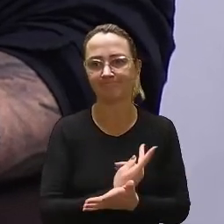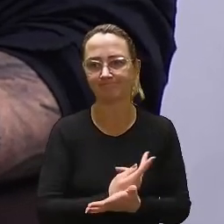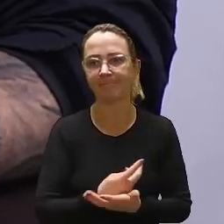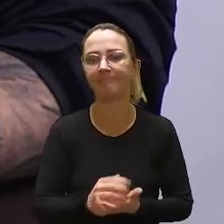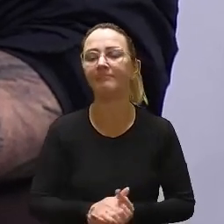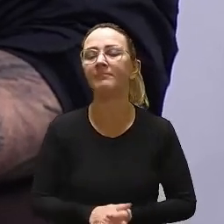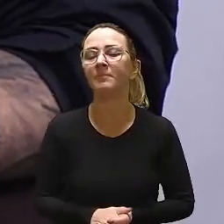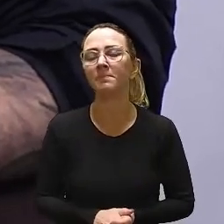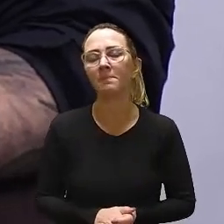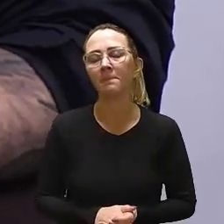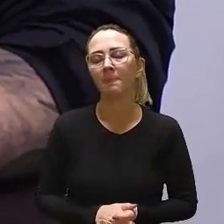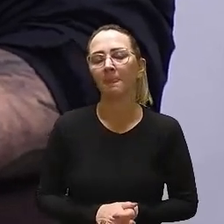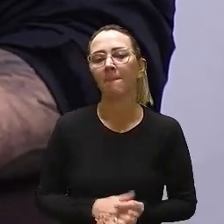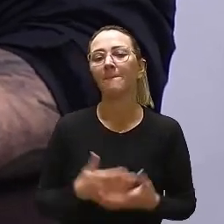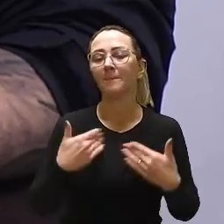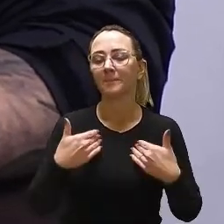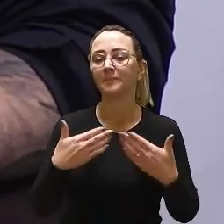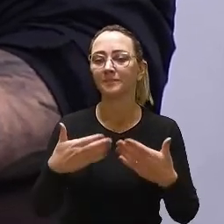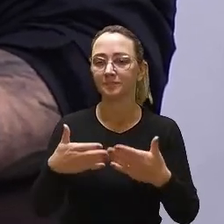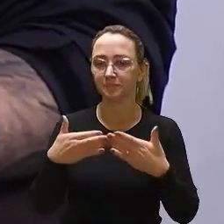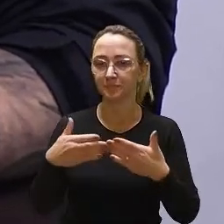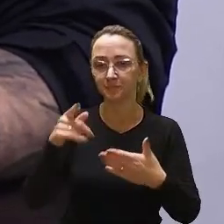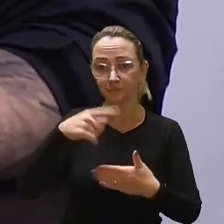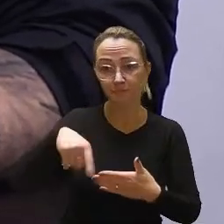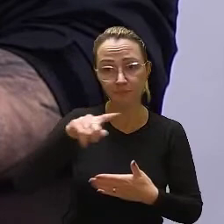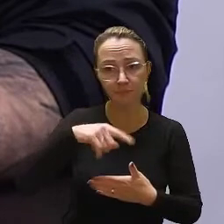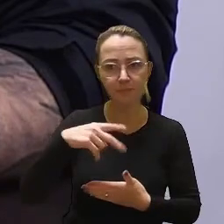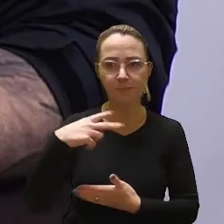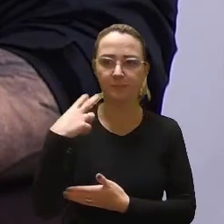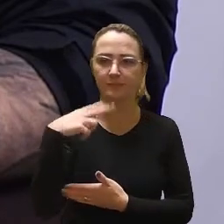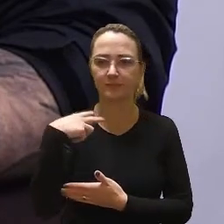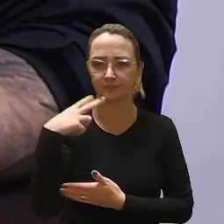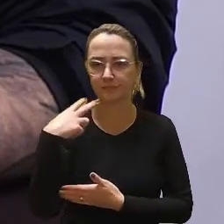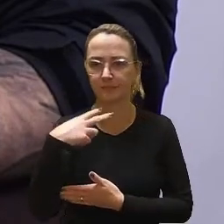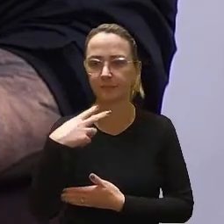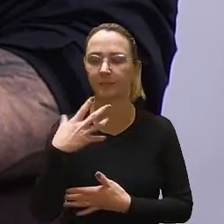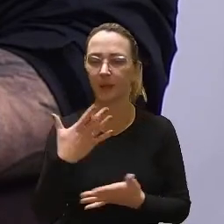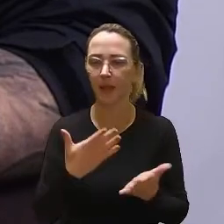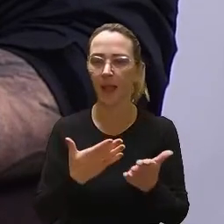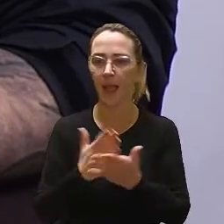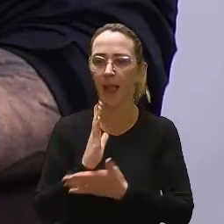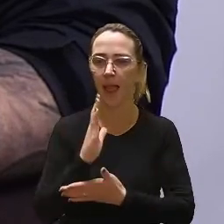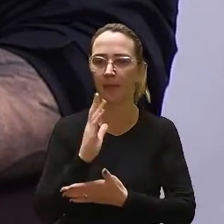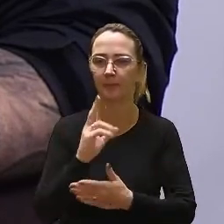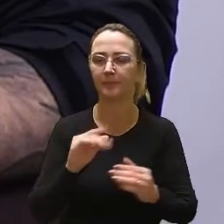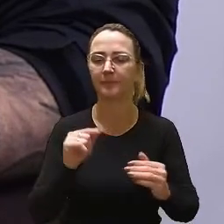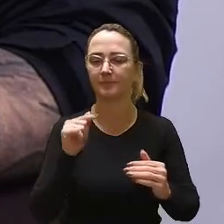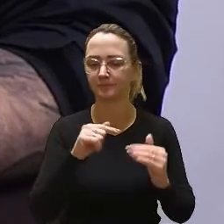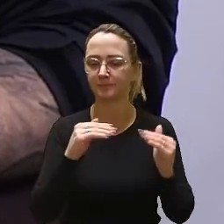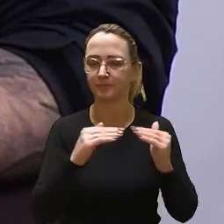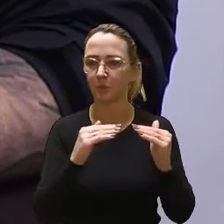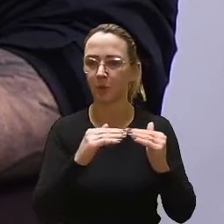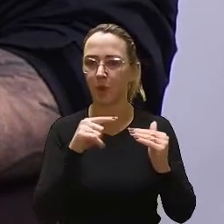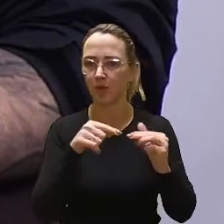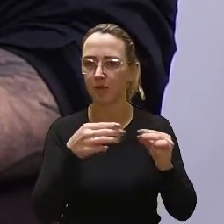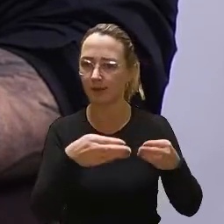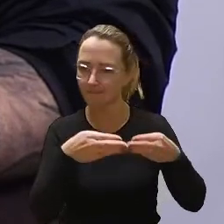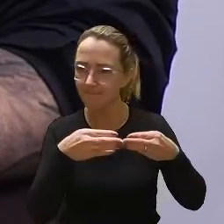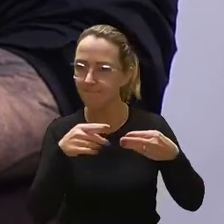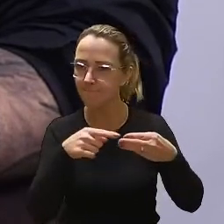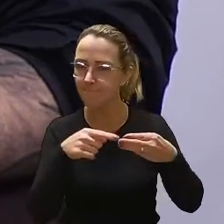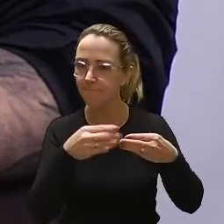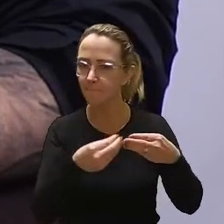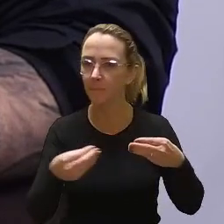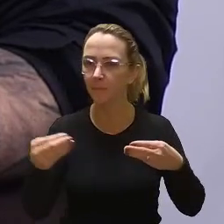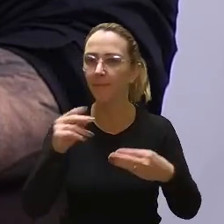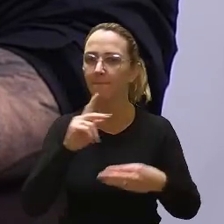nesse sentido, peço o apoio de todos os senhores para que aprovamos essa moção, que será direcionada ao presidente do